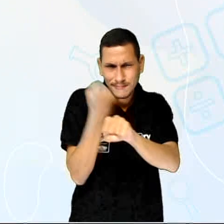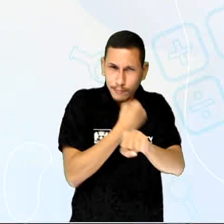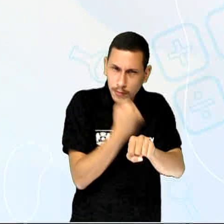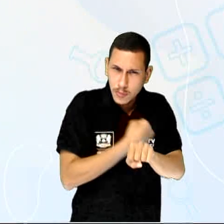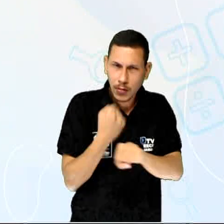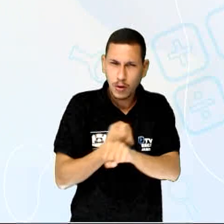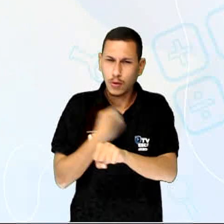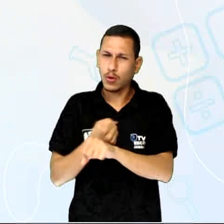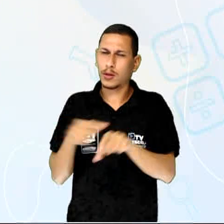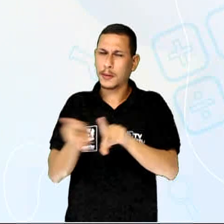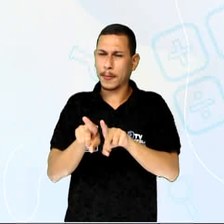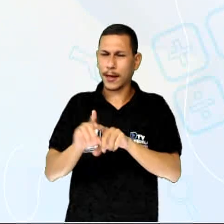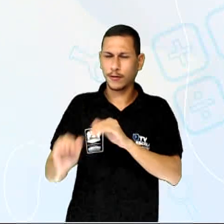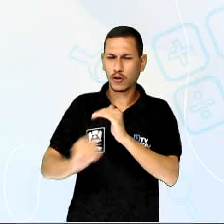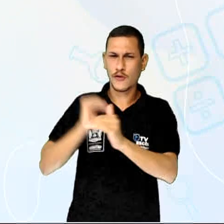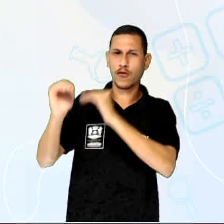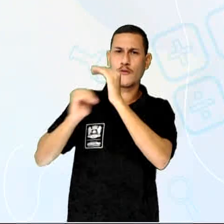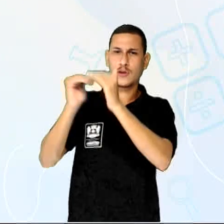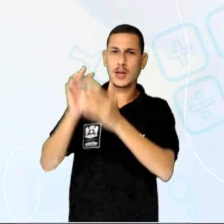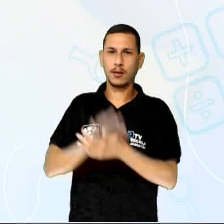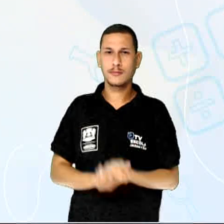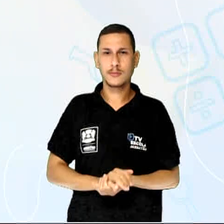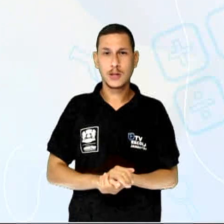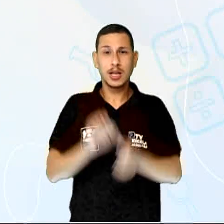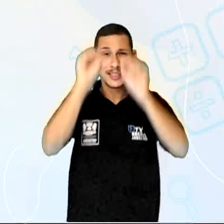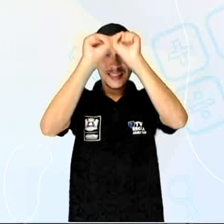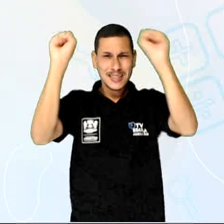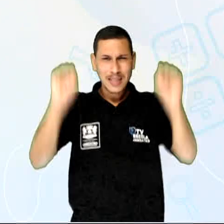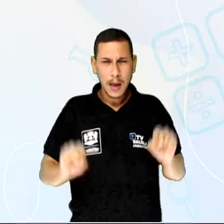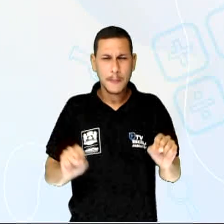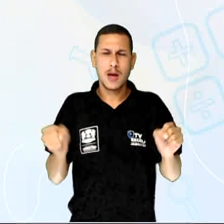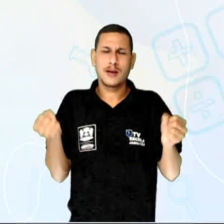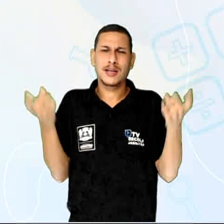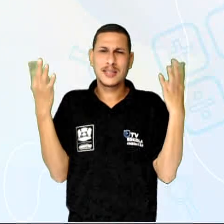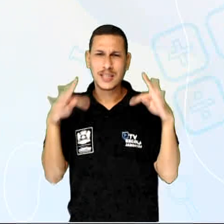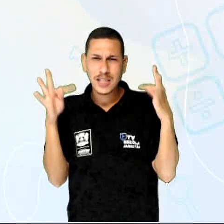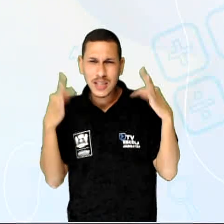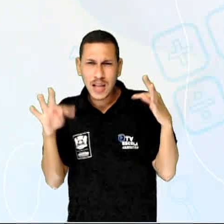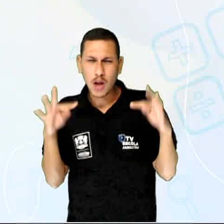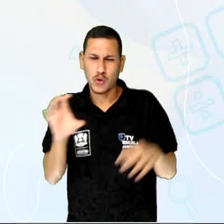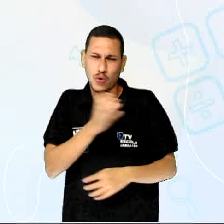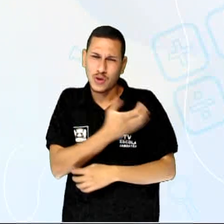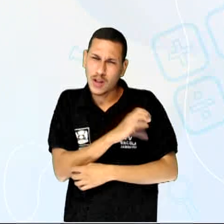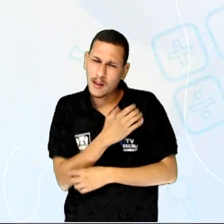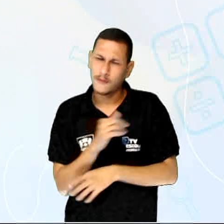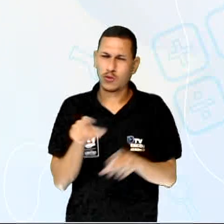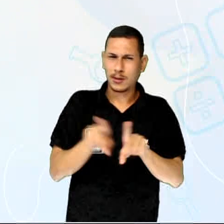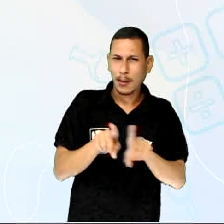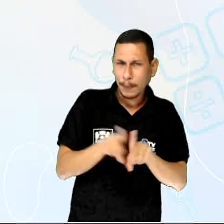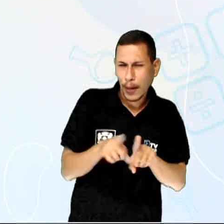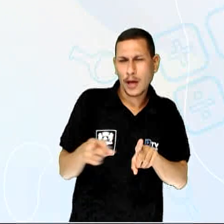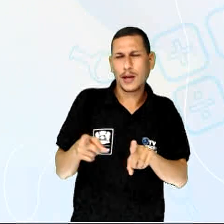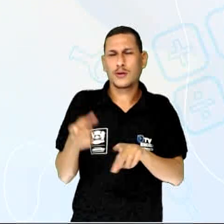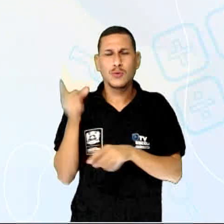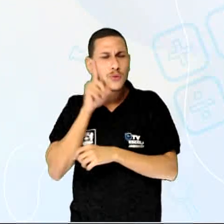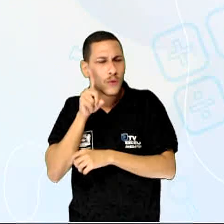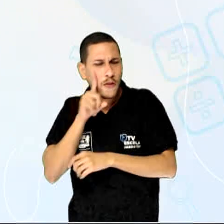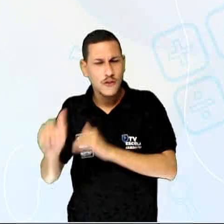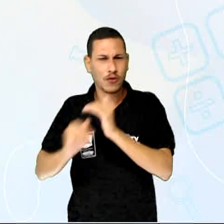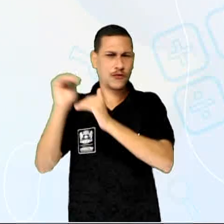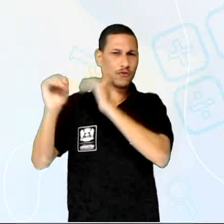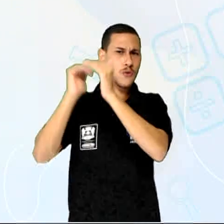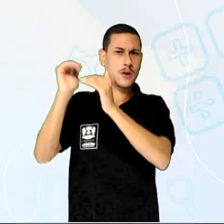desenvolvidas. O sistema técnico-científico educacional do país também bastante evoluído. A questão